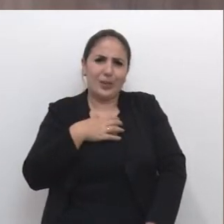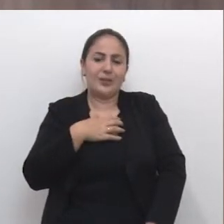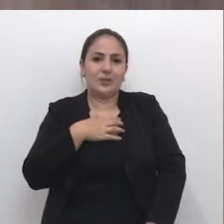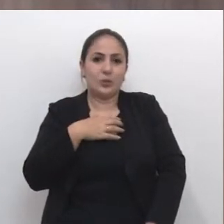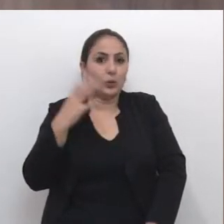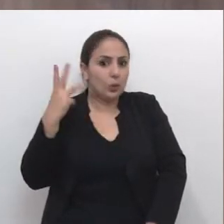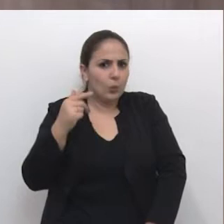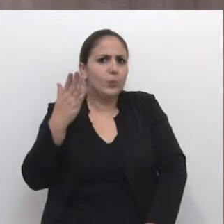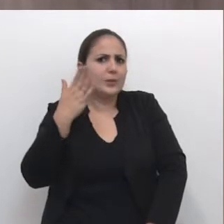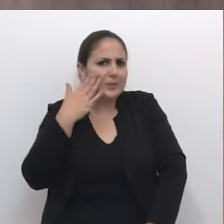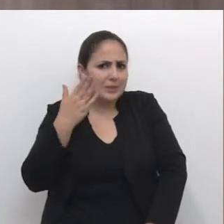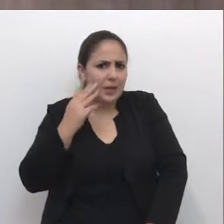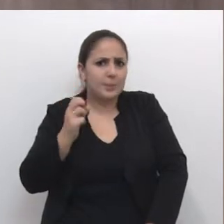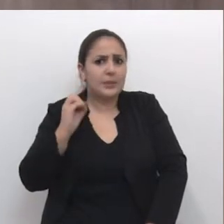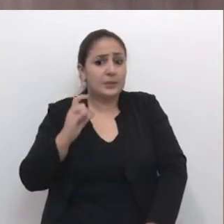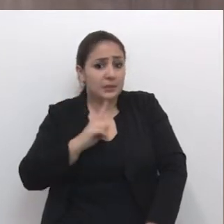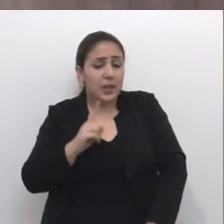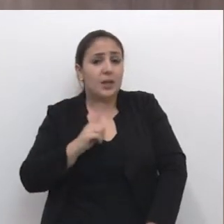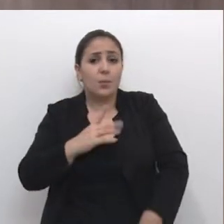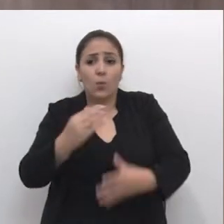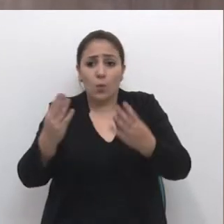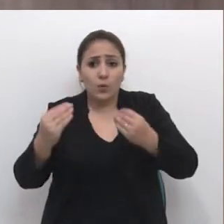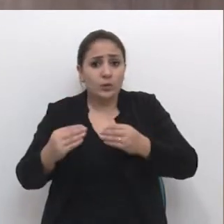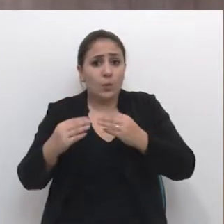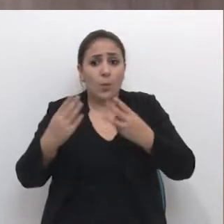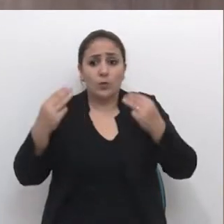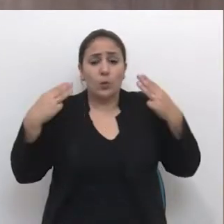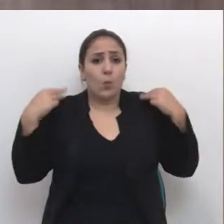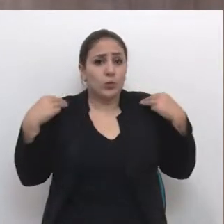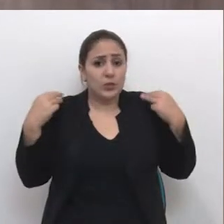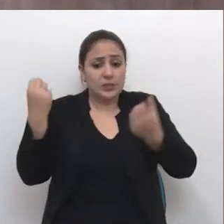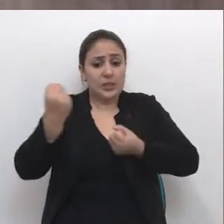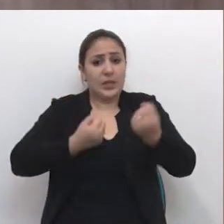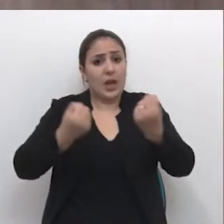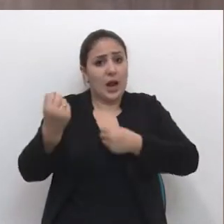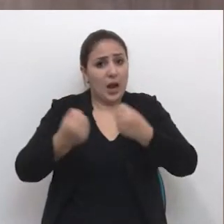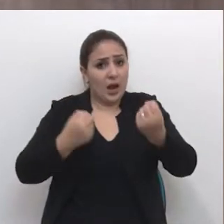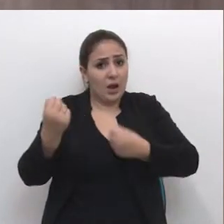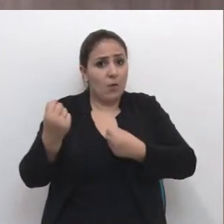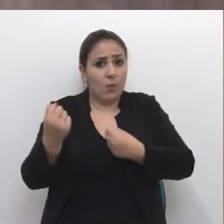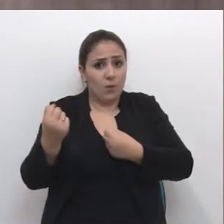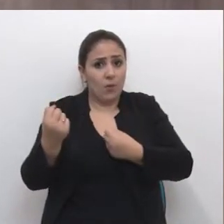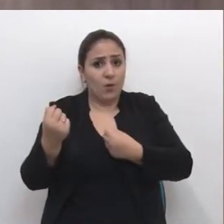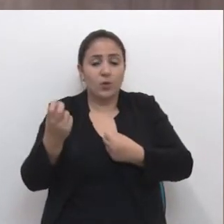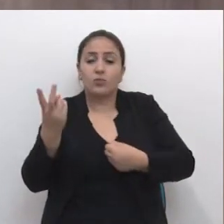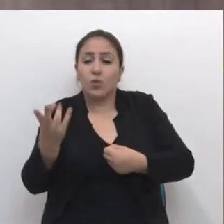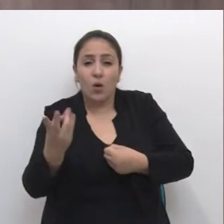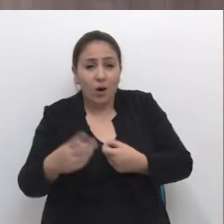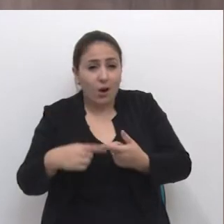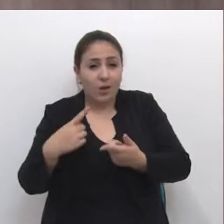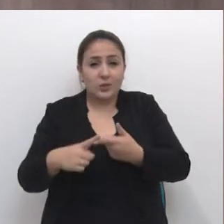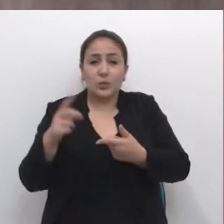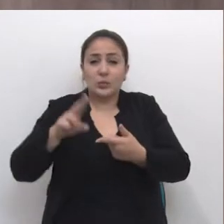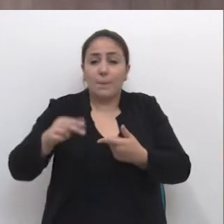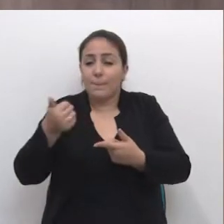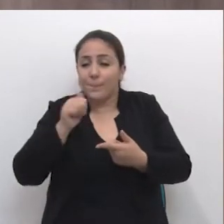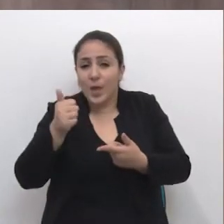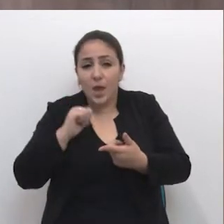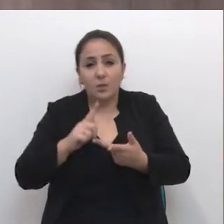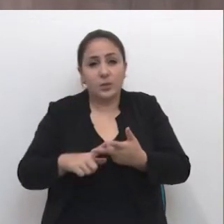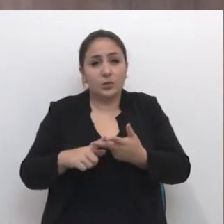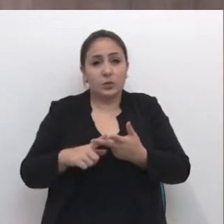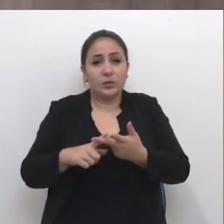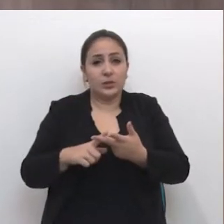gente ser. Todo mundo sabe que existe muito mais motorista de carro, maconheiro, drogado, usando droga,